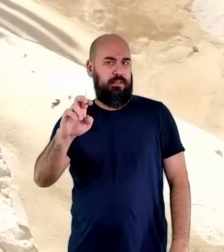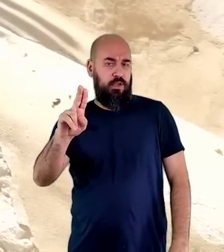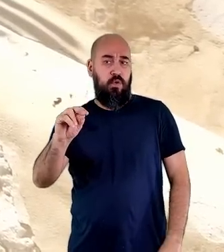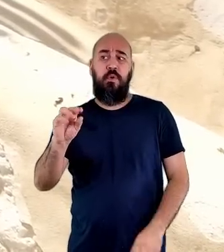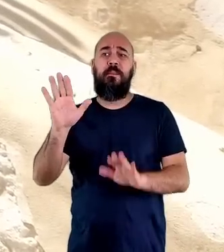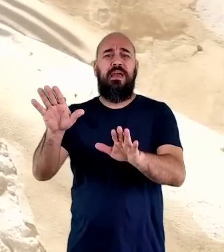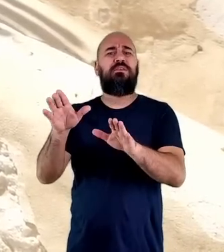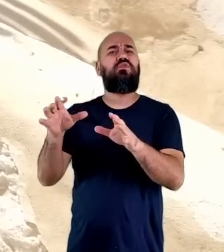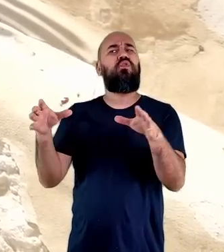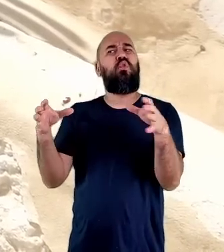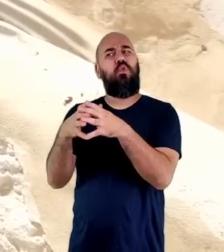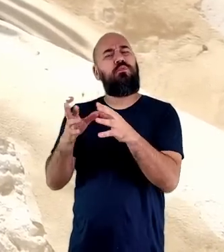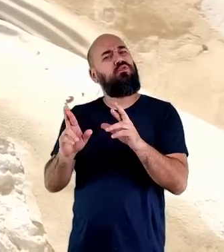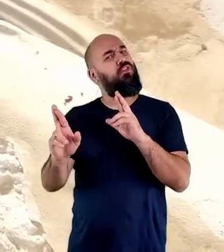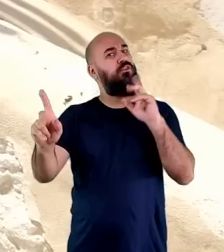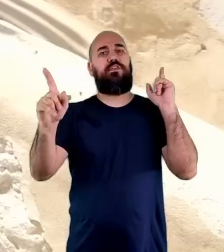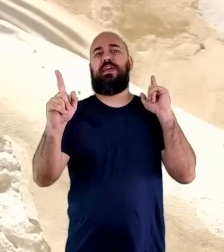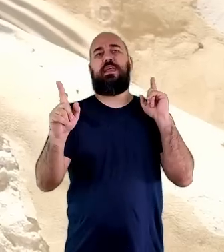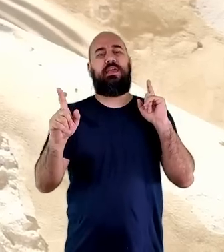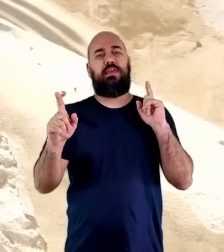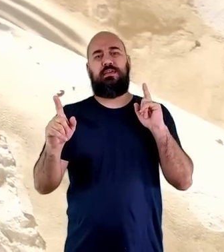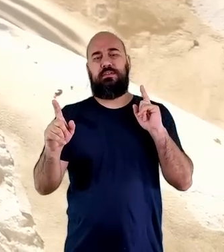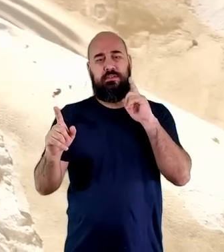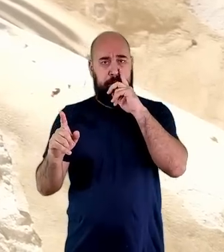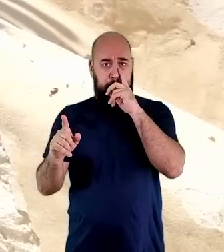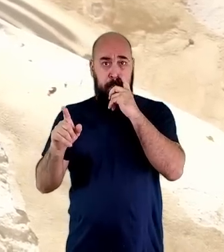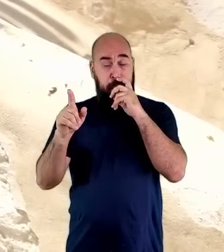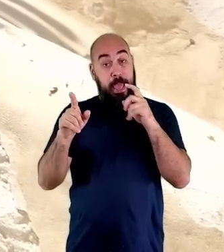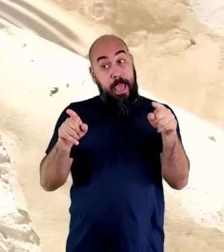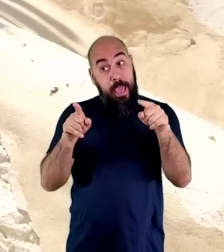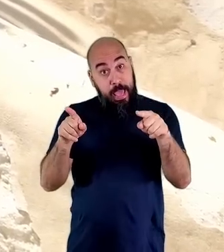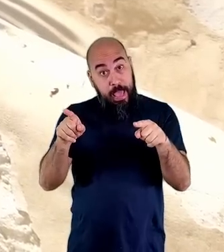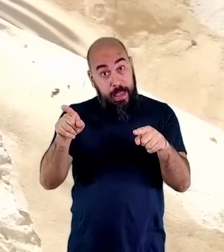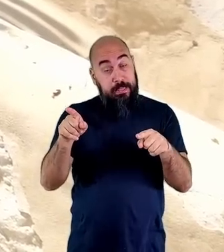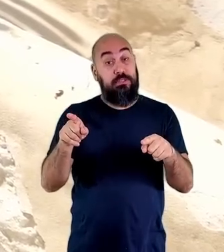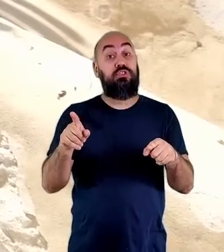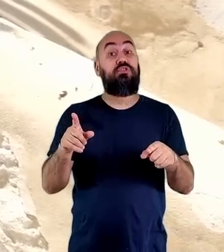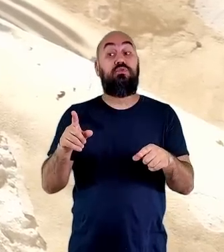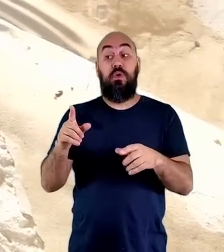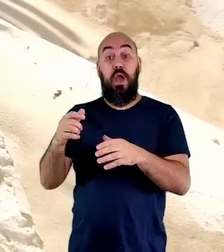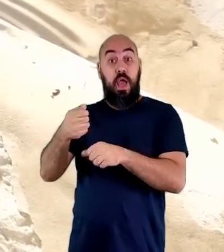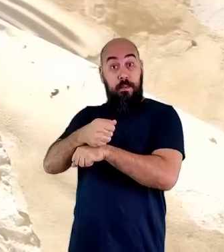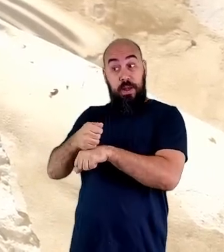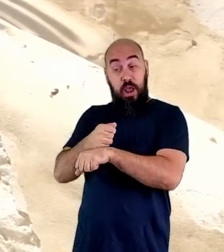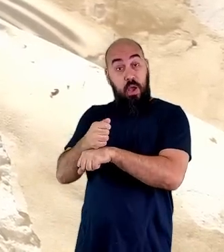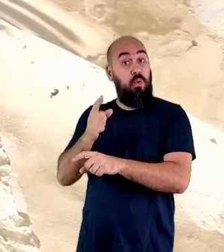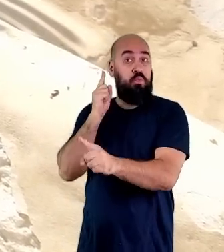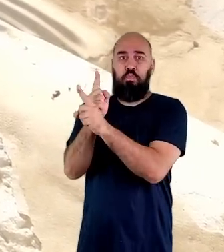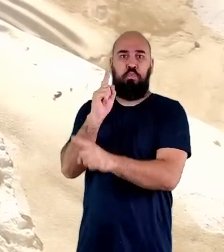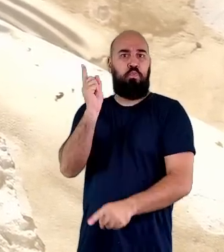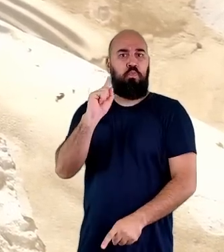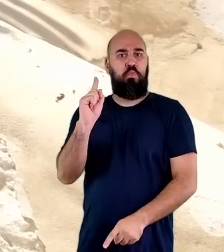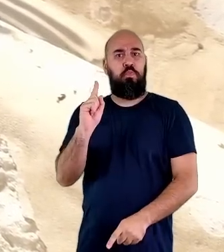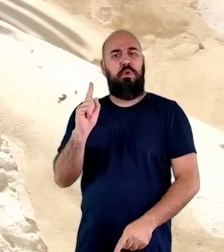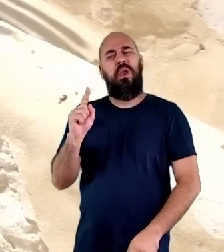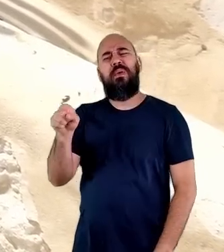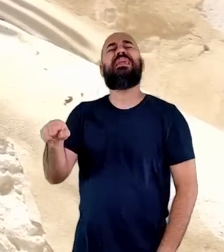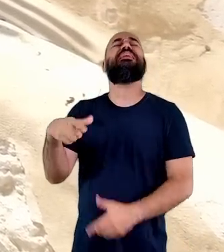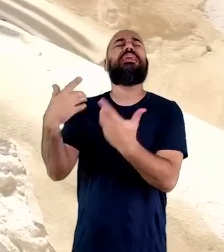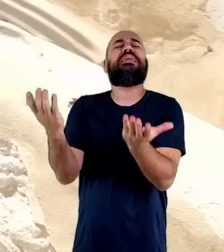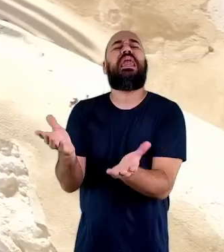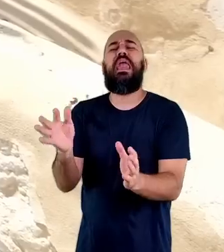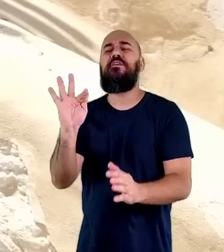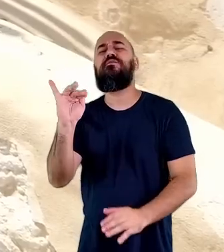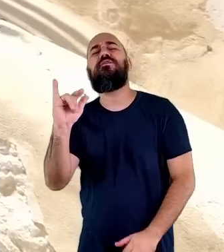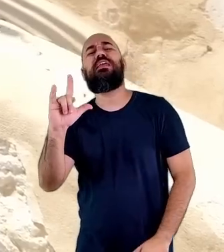a.C. para cá. Então, quer dizer, tempo depois de Abraão. Quem seriam esses filisteus que estavam aqui antes? Alguns pensam